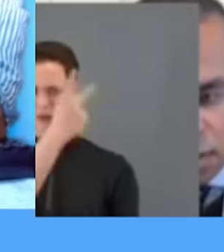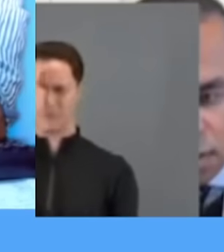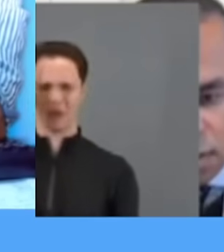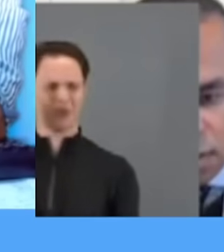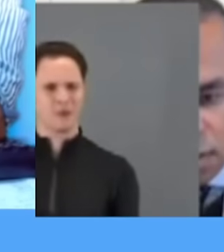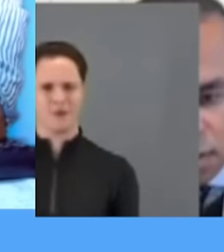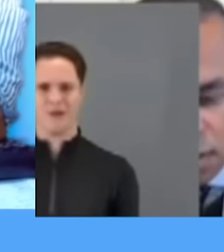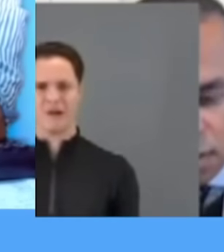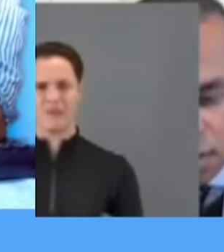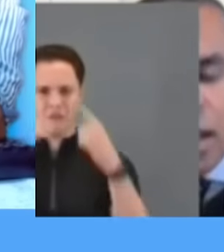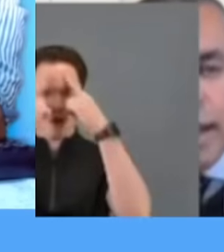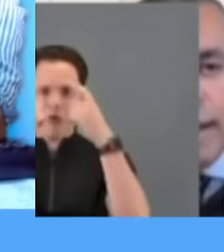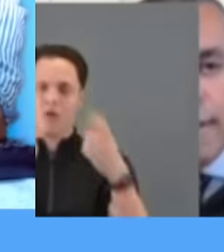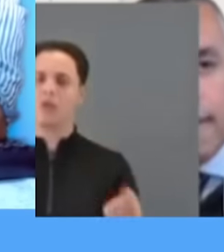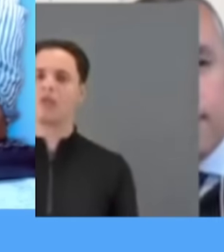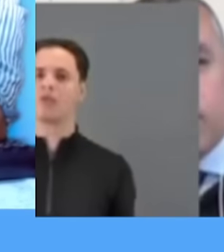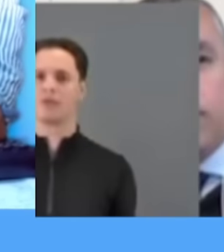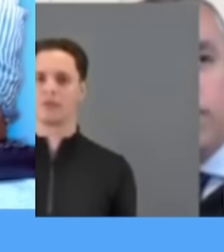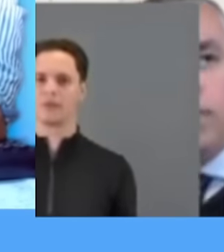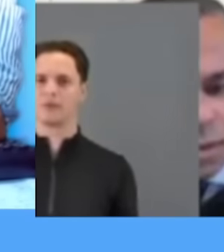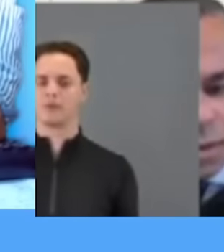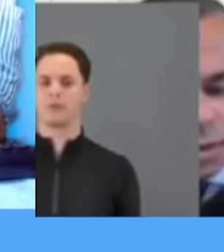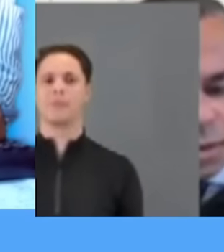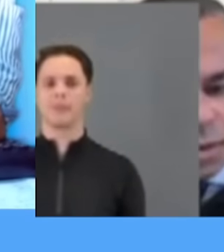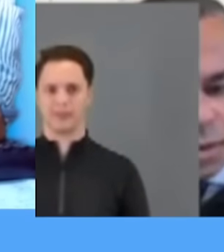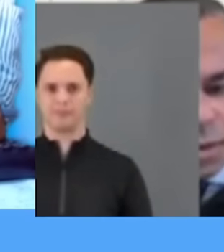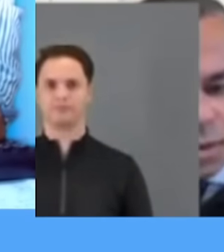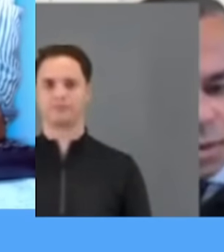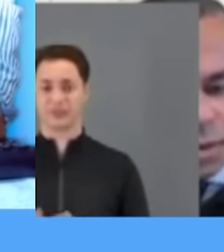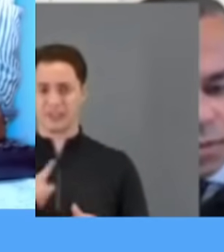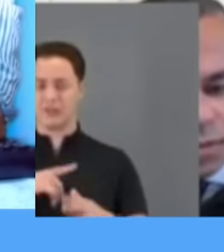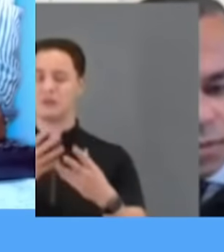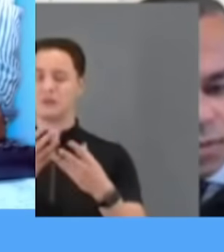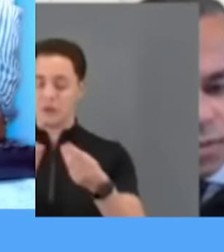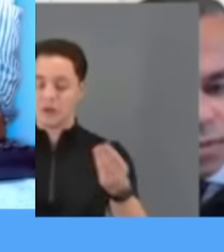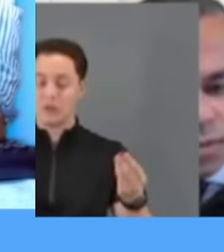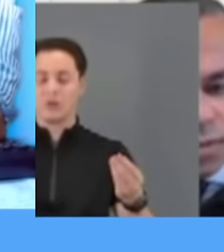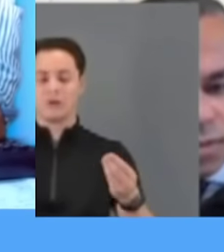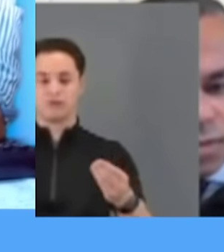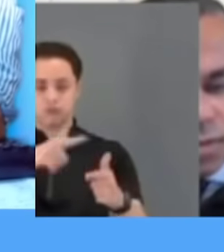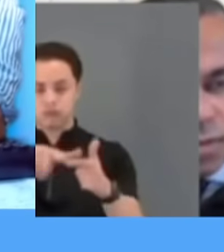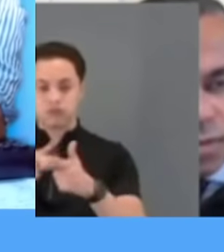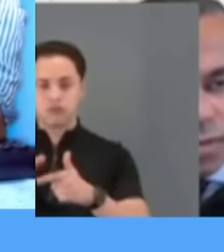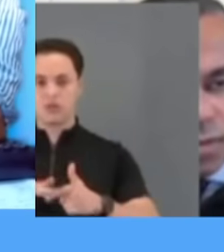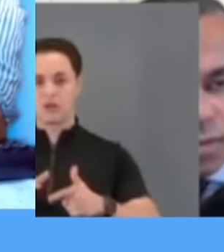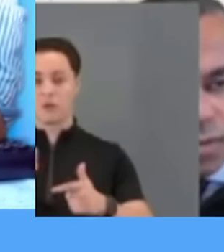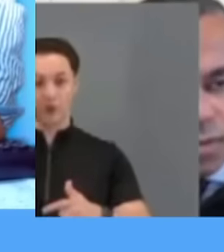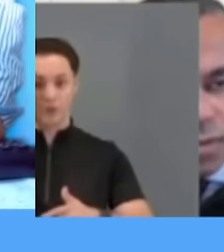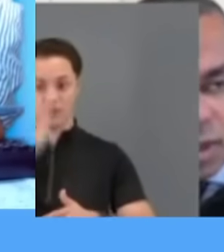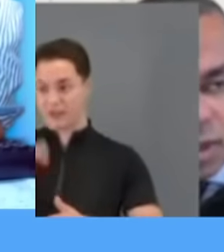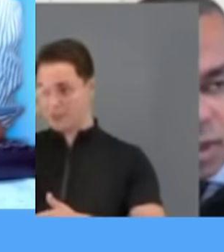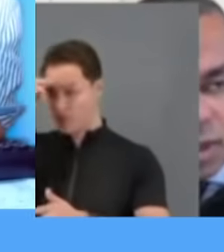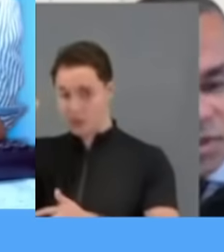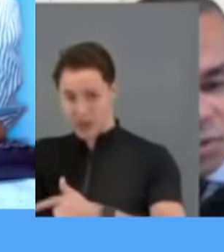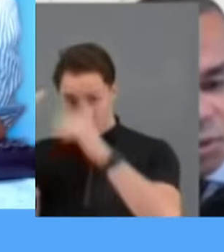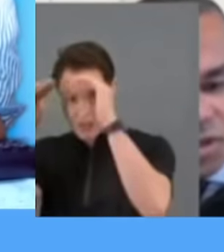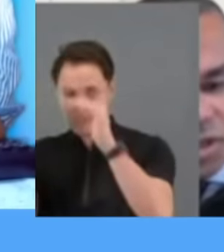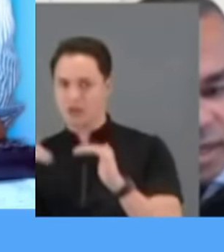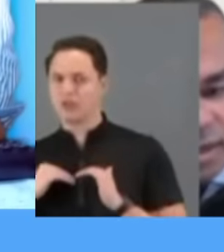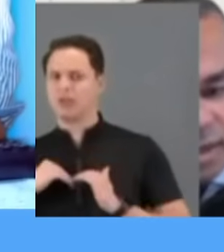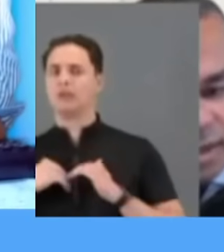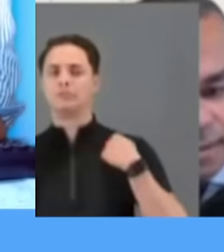isso. Demorou, não foi de imediato, não. Muito grito, doutor. Para poder botar o pessoal no chão foi debaixo de muito grito. Eram